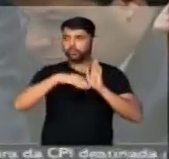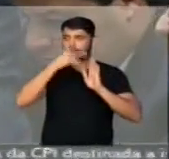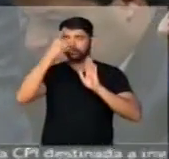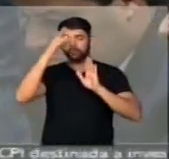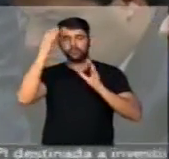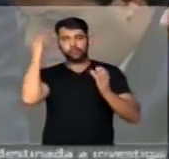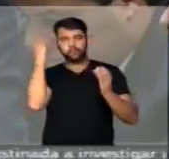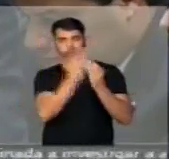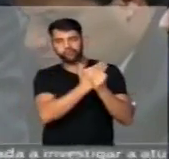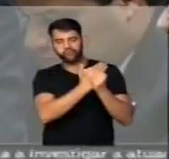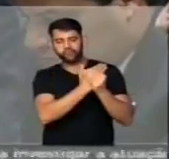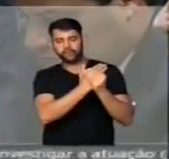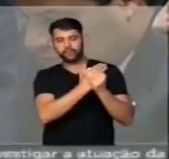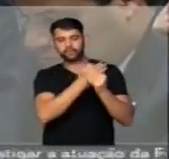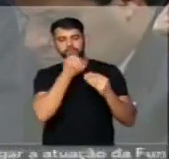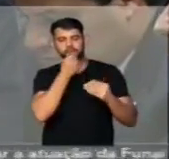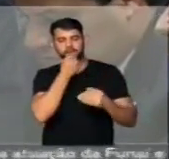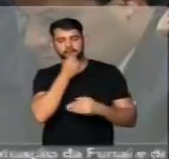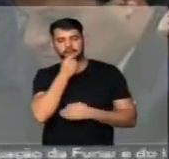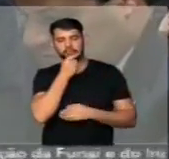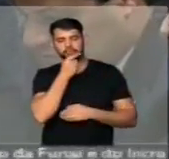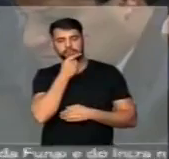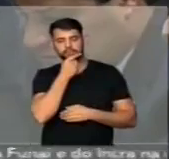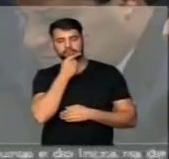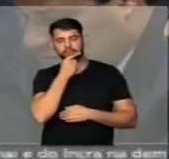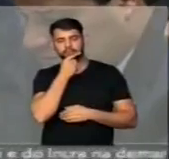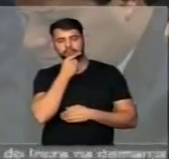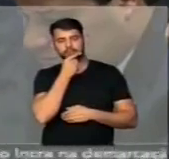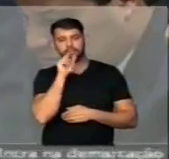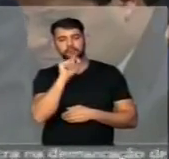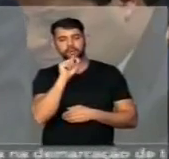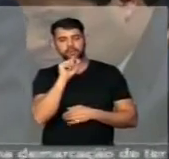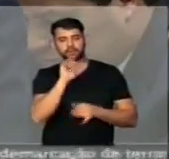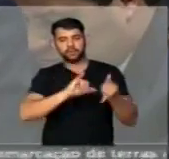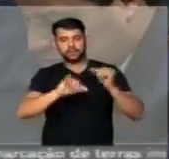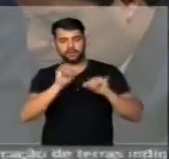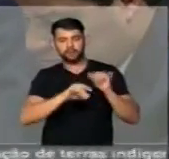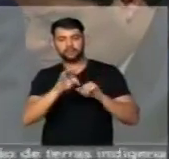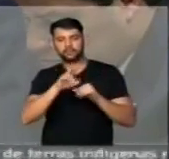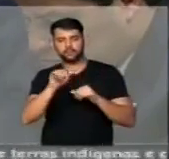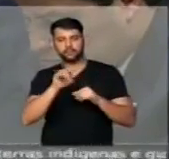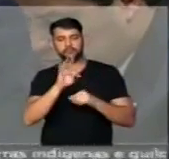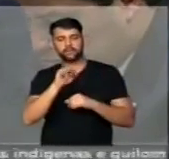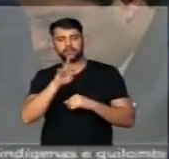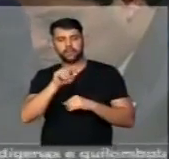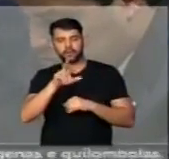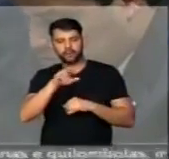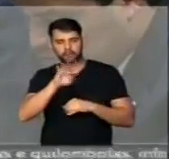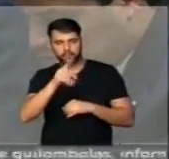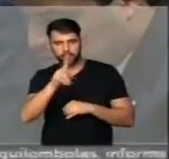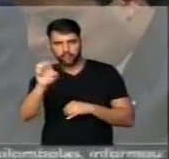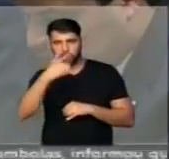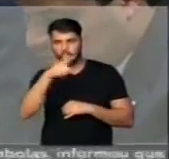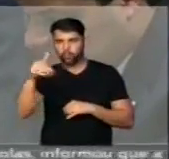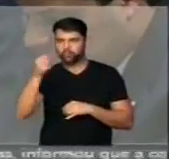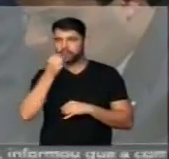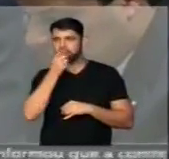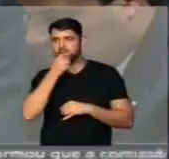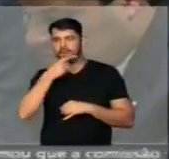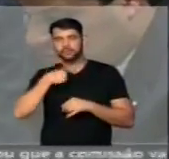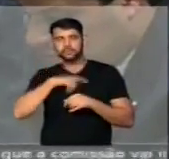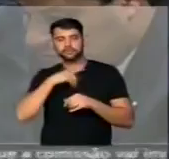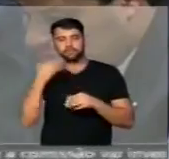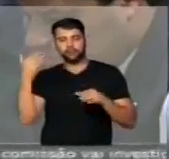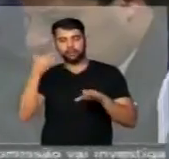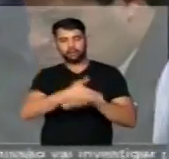aqueles processos de medicamentos químicos, terápicos, fitoterápicos e outros